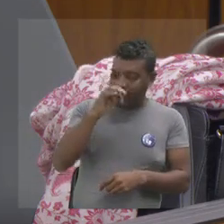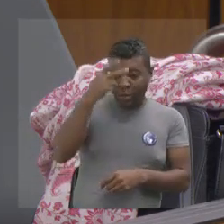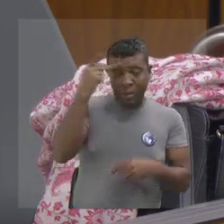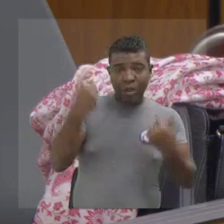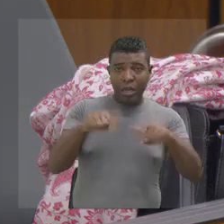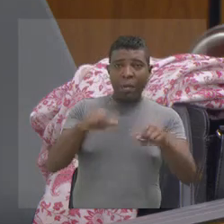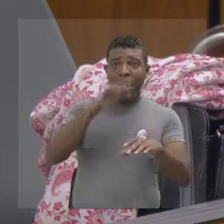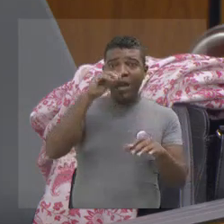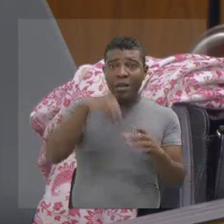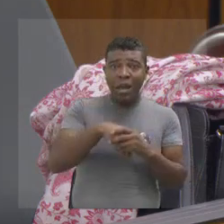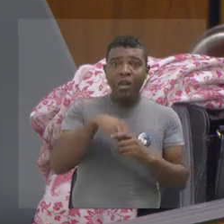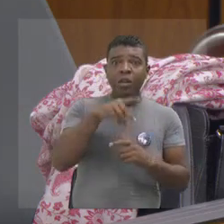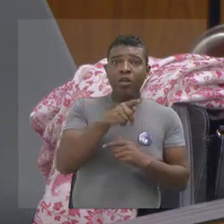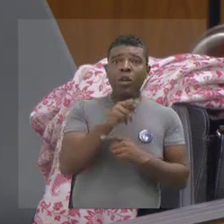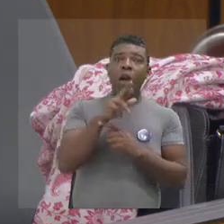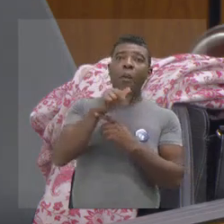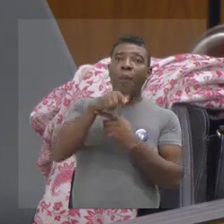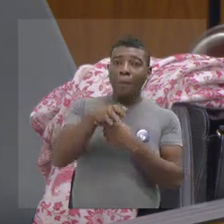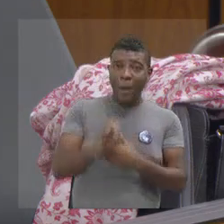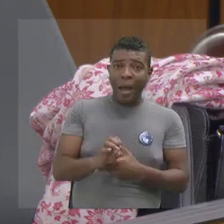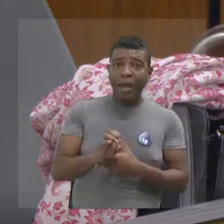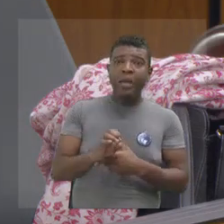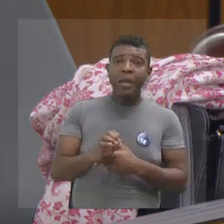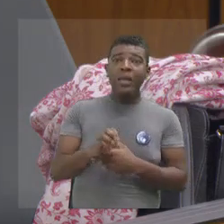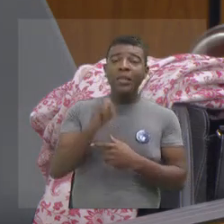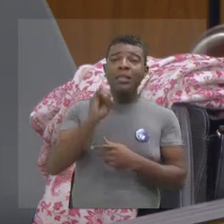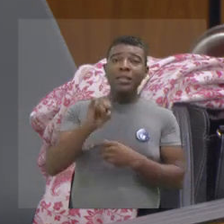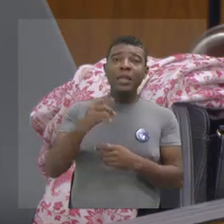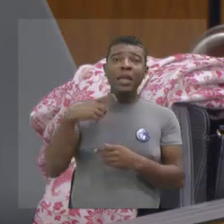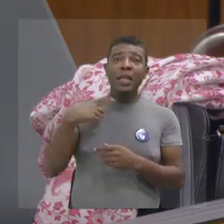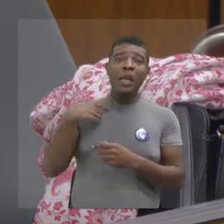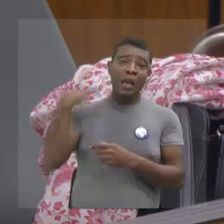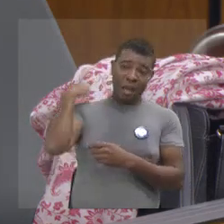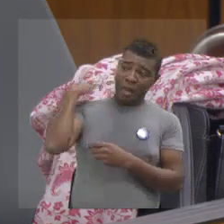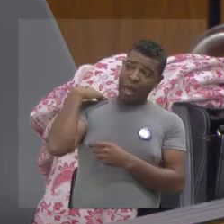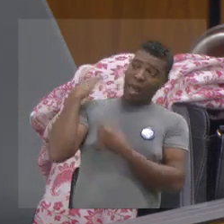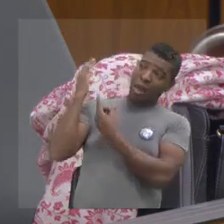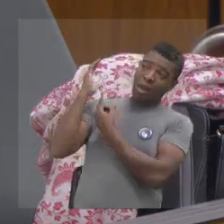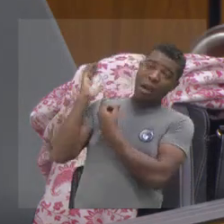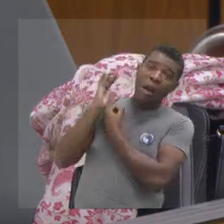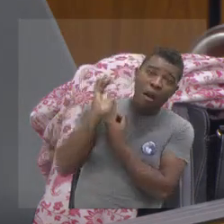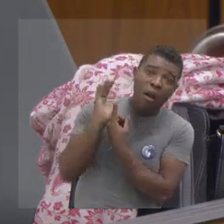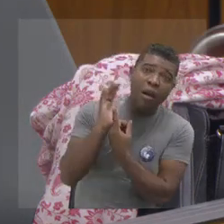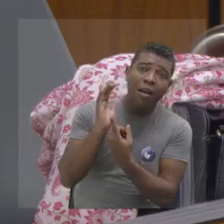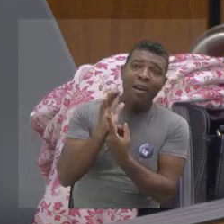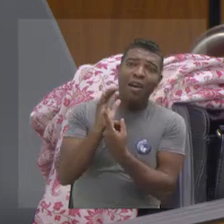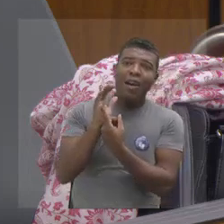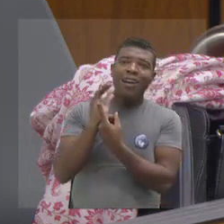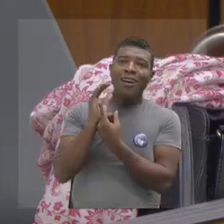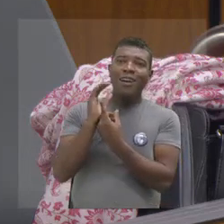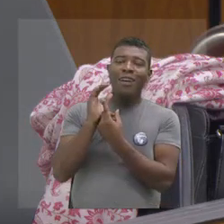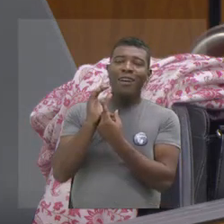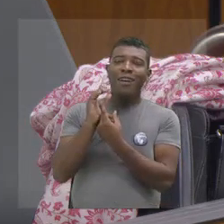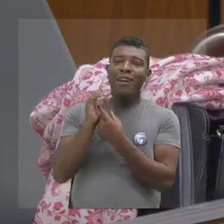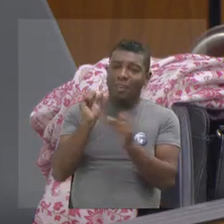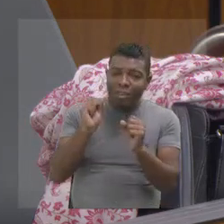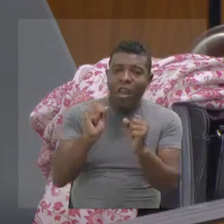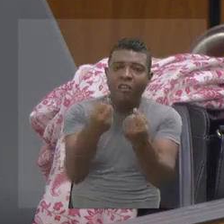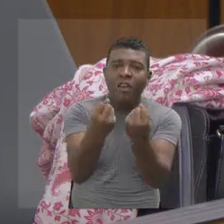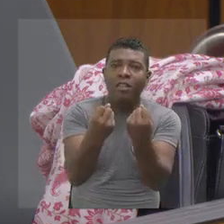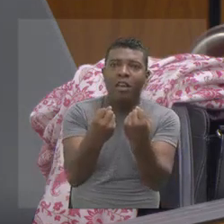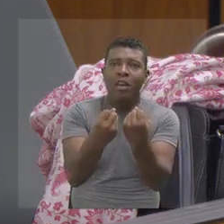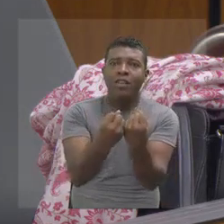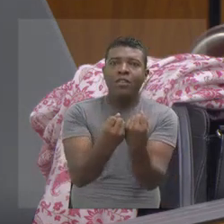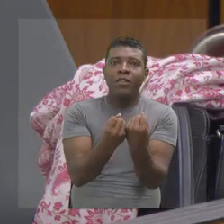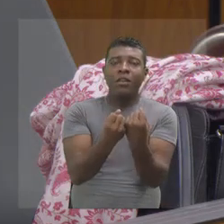bravamente Mas uma coisa é resistir quando você tem uma Costa quente te protegendo que deveria ter a secretaria deveria proteger outra